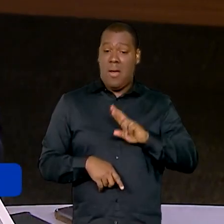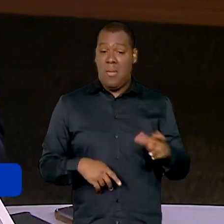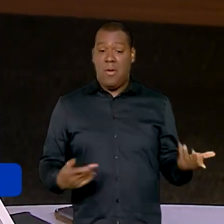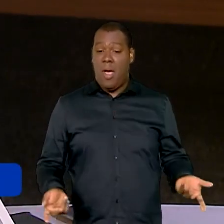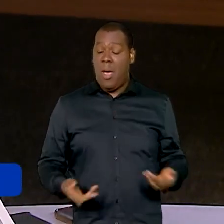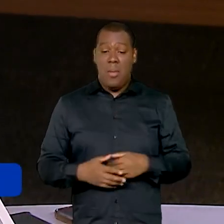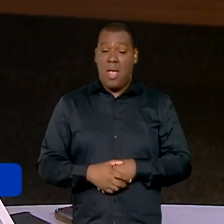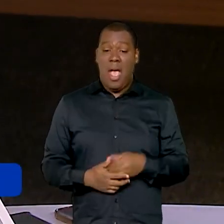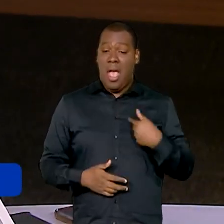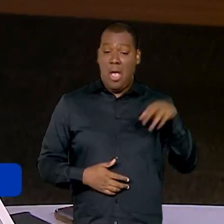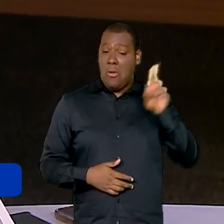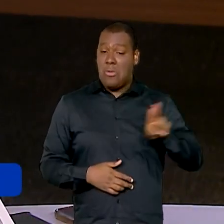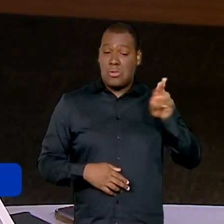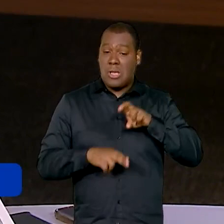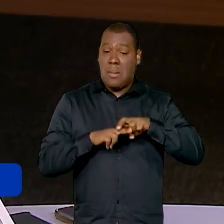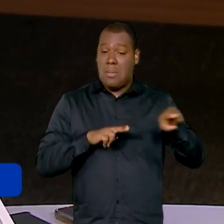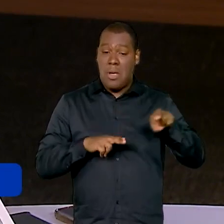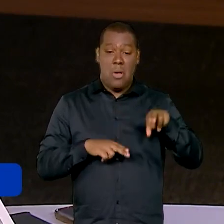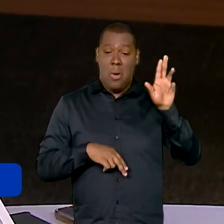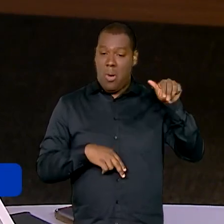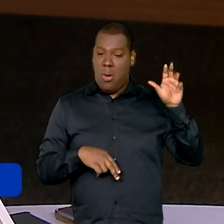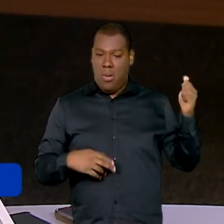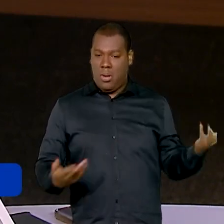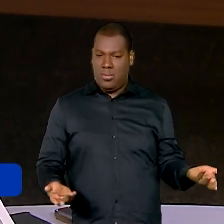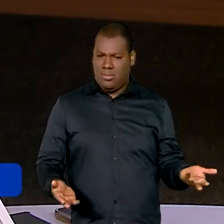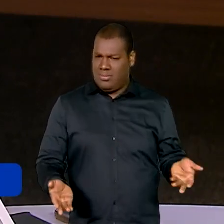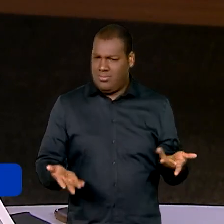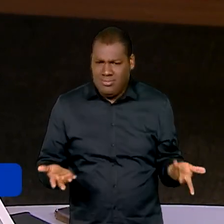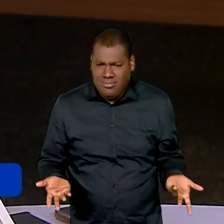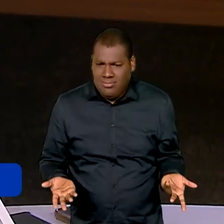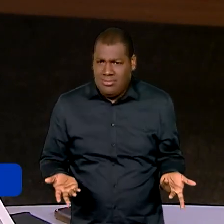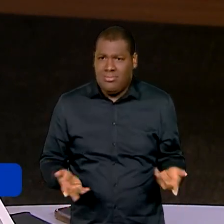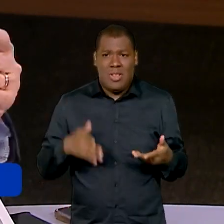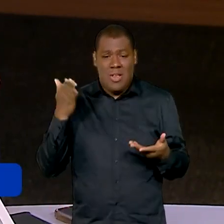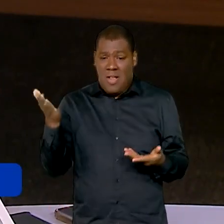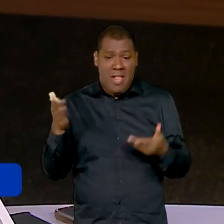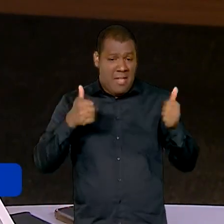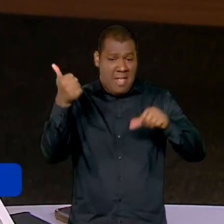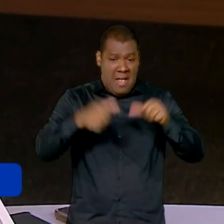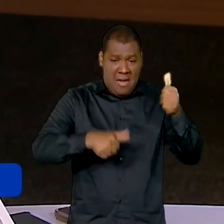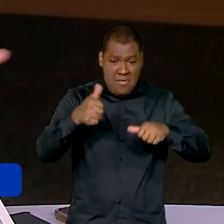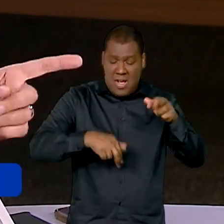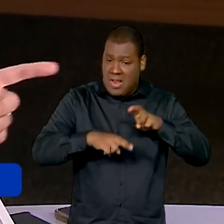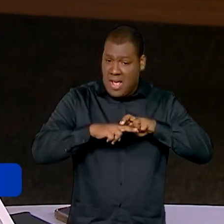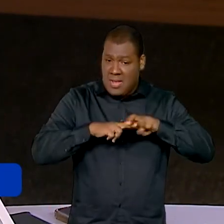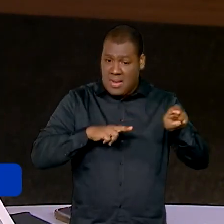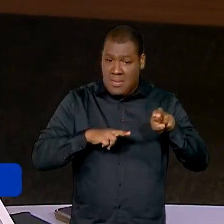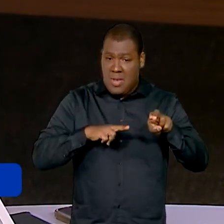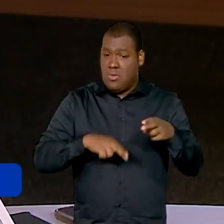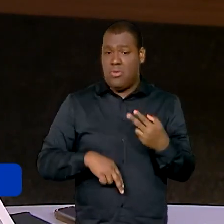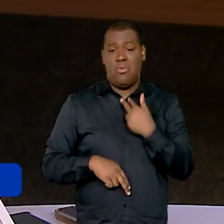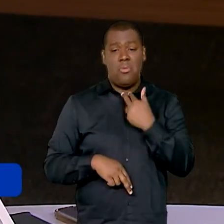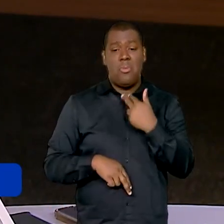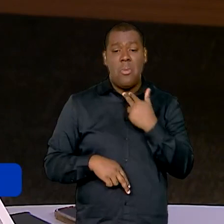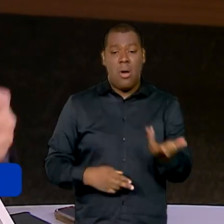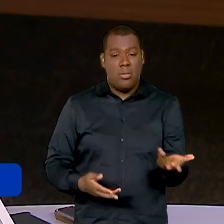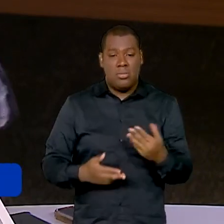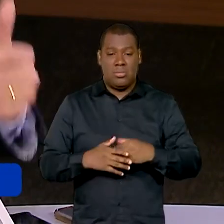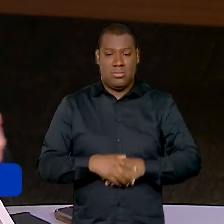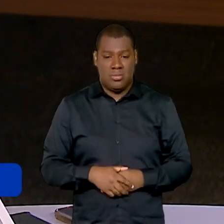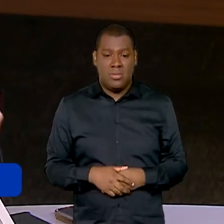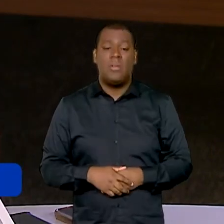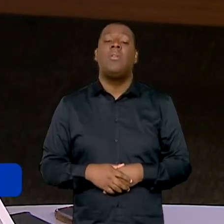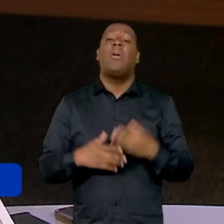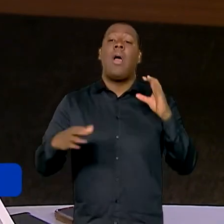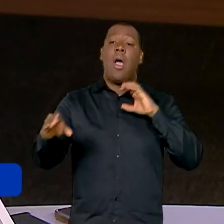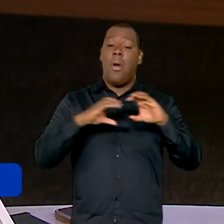no resultado da pesquisa. E, em geral, para o usuário, ele sempre tem uma avaliação melhor do que o não usuário. Então, a